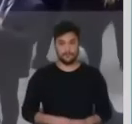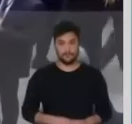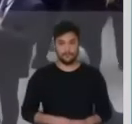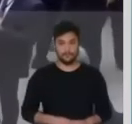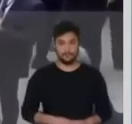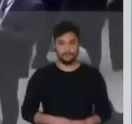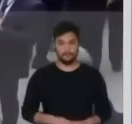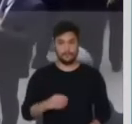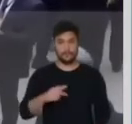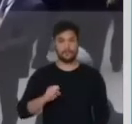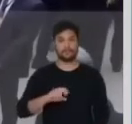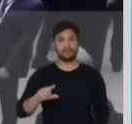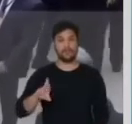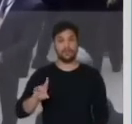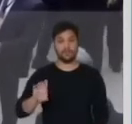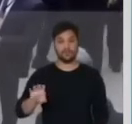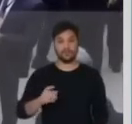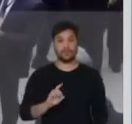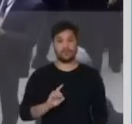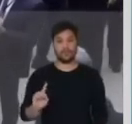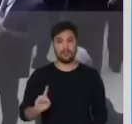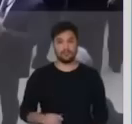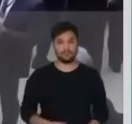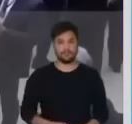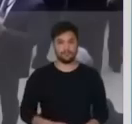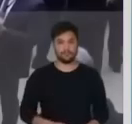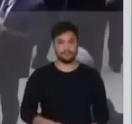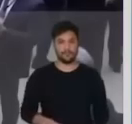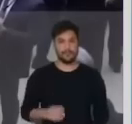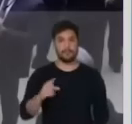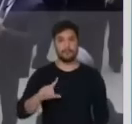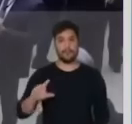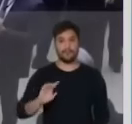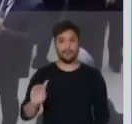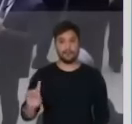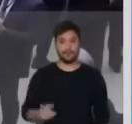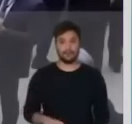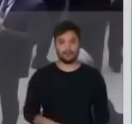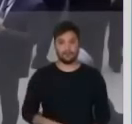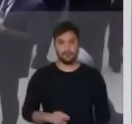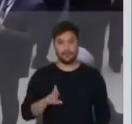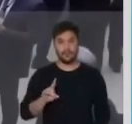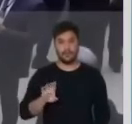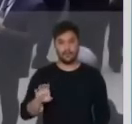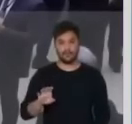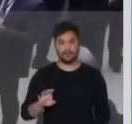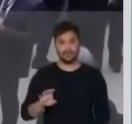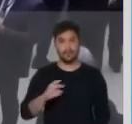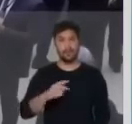governo liberou 1,7 bilhão de reais em emendas parlamentares isso mesmo